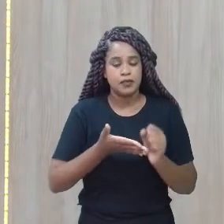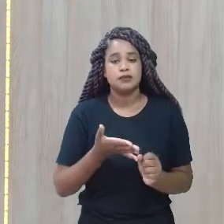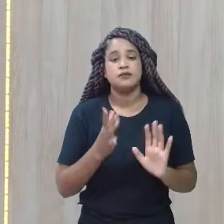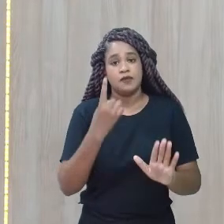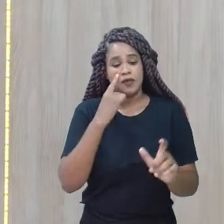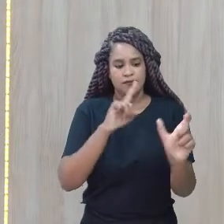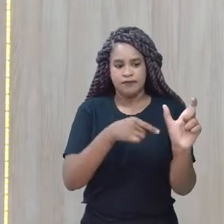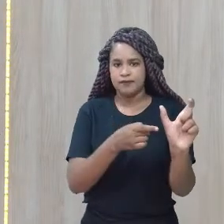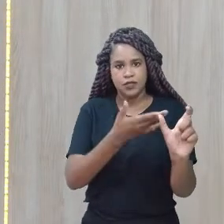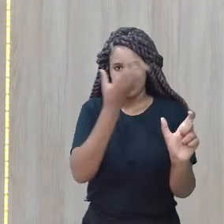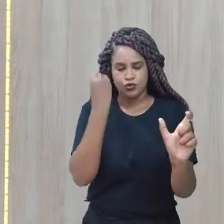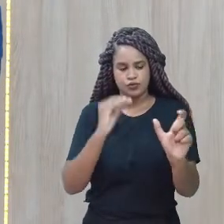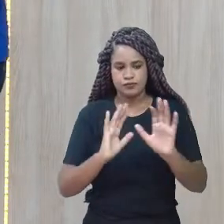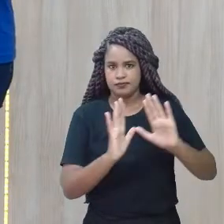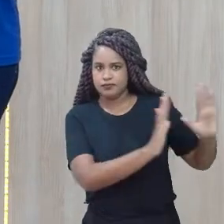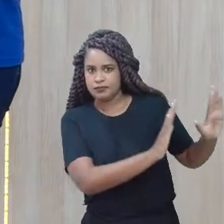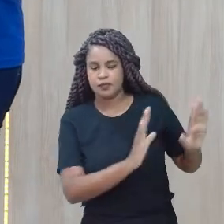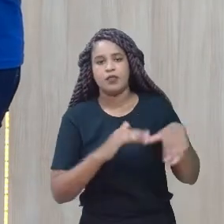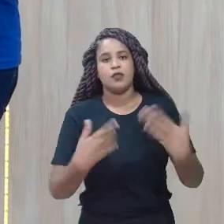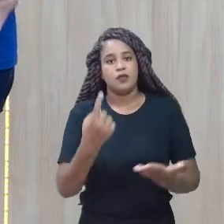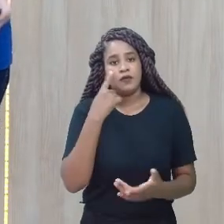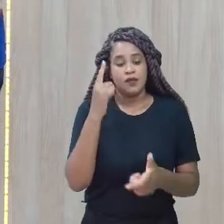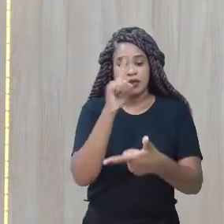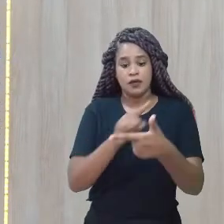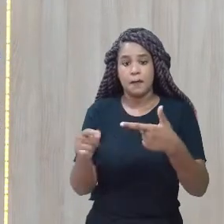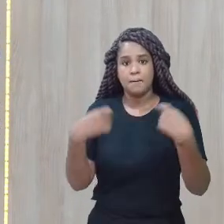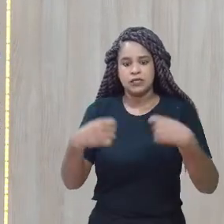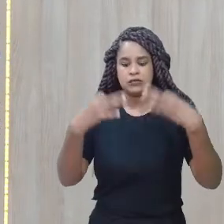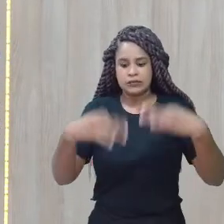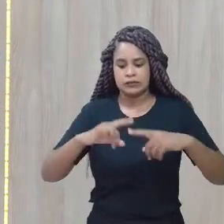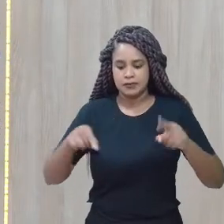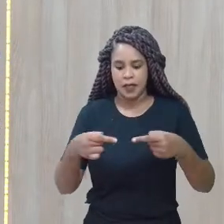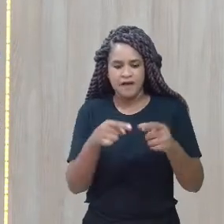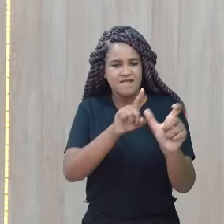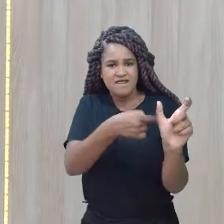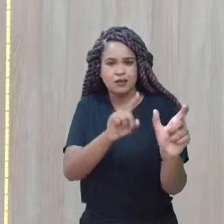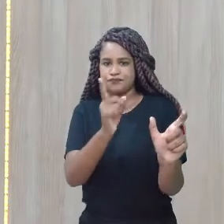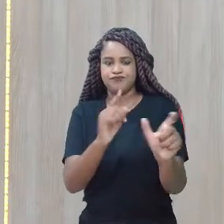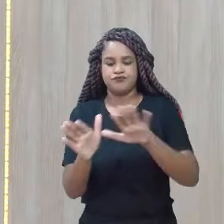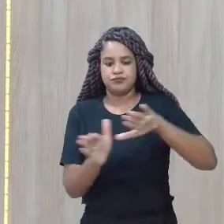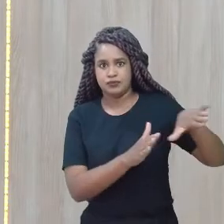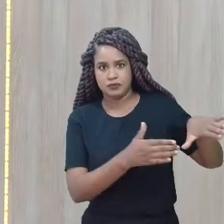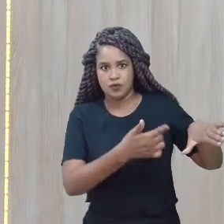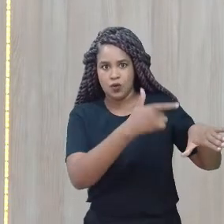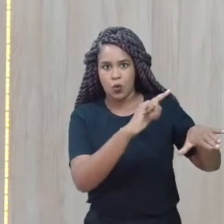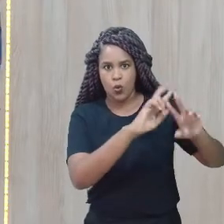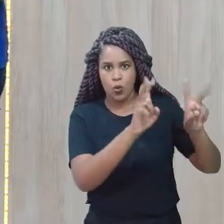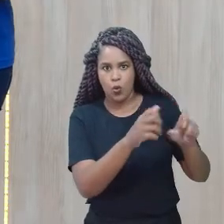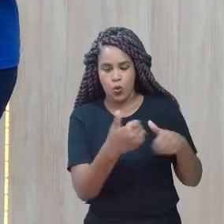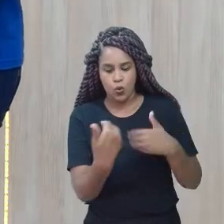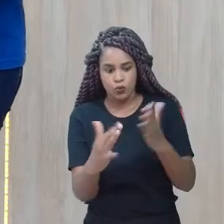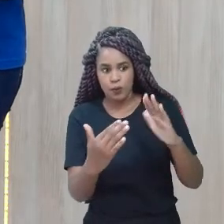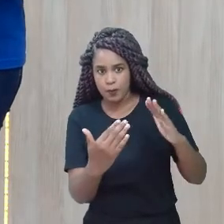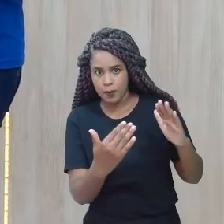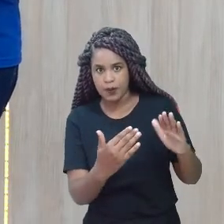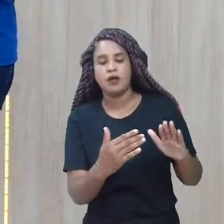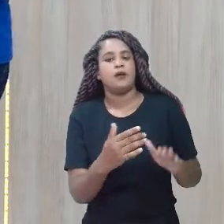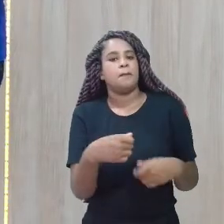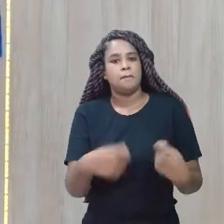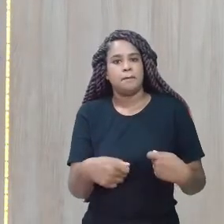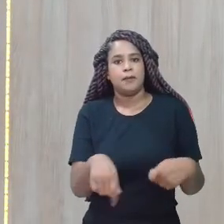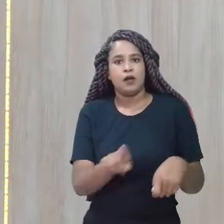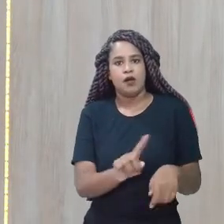a ideia da divisão é que a divisão dê exata, né? Que a gente não tenha aí nem número com vírgula, nem resto